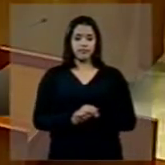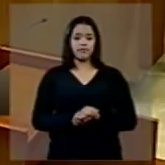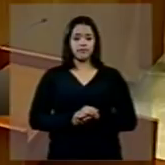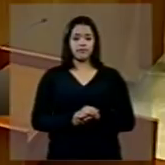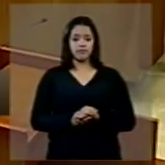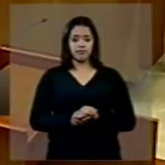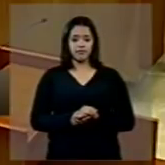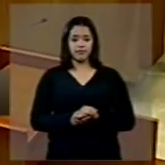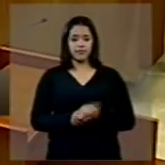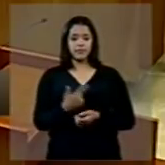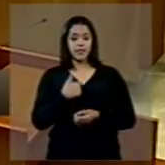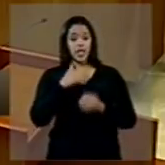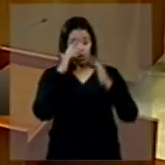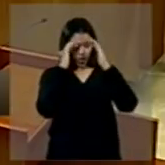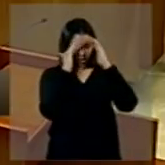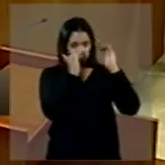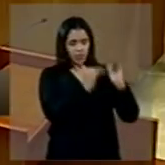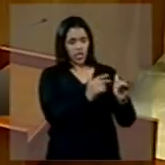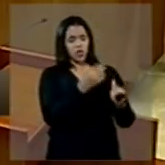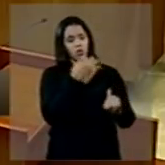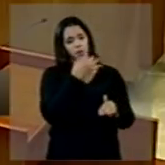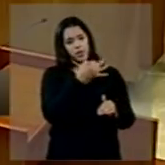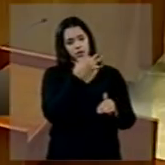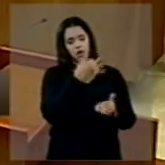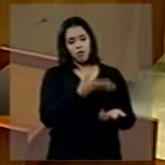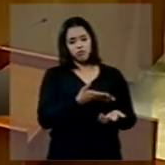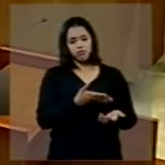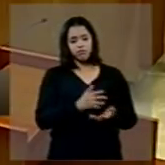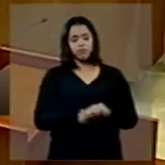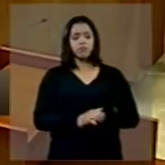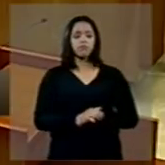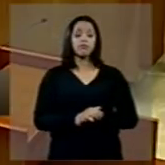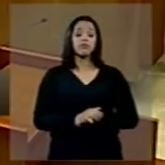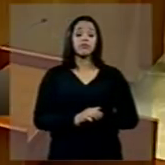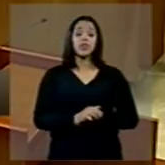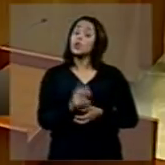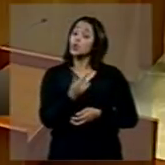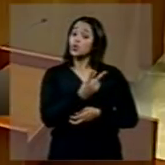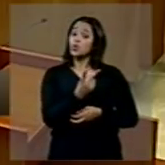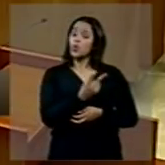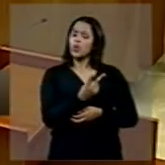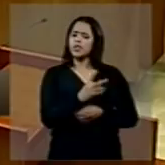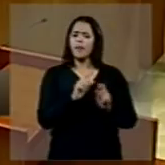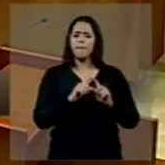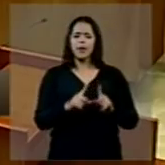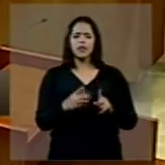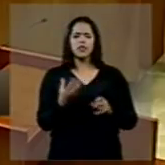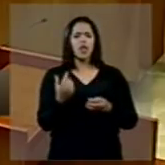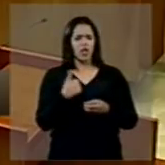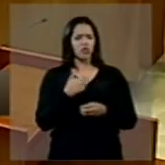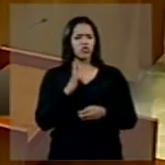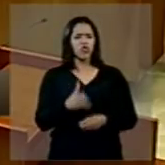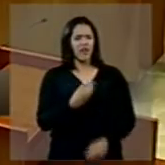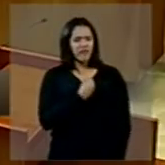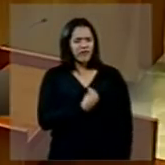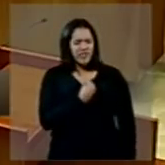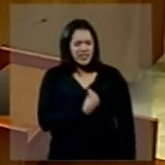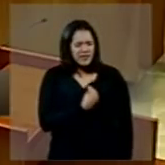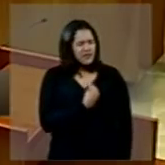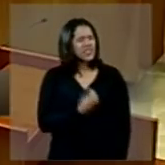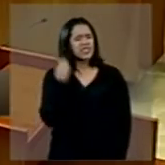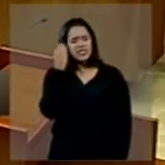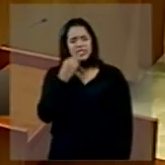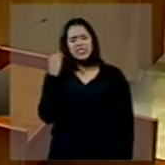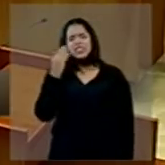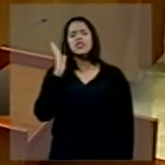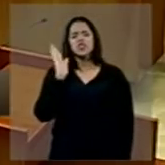respeito a opinião do ministro Marco Aurélio, do ministro Ricardo Lewandowski, mas como eu vivenciei na pele isso, eu entendo